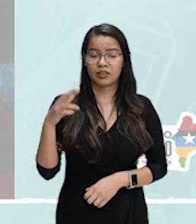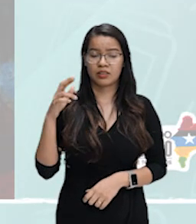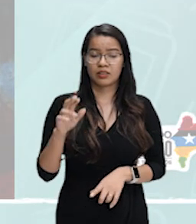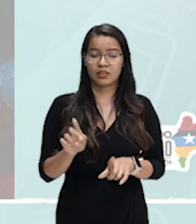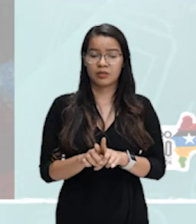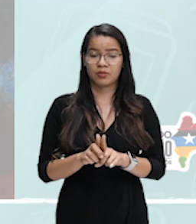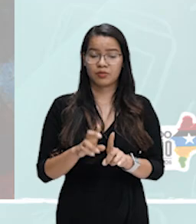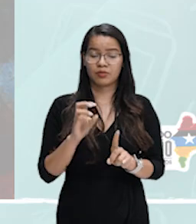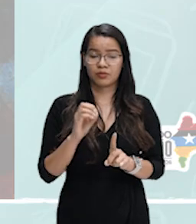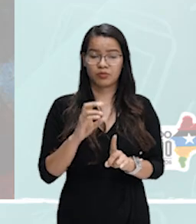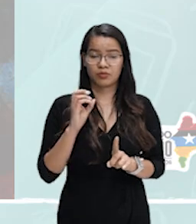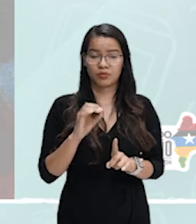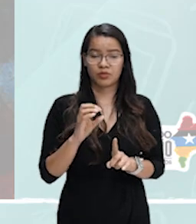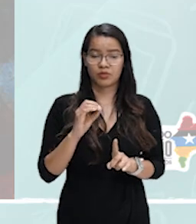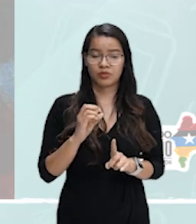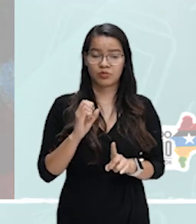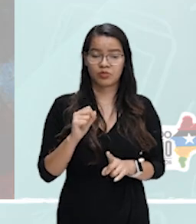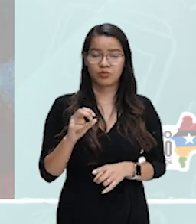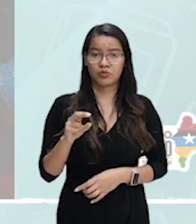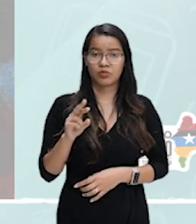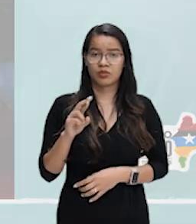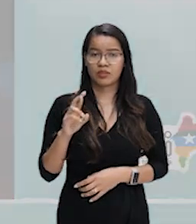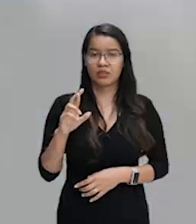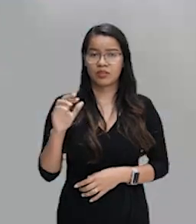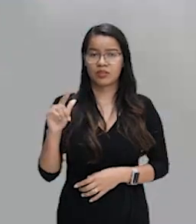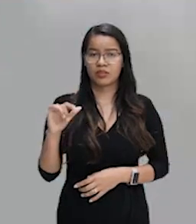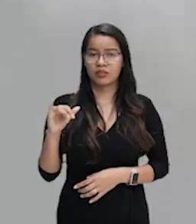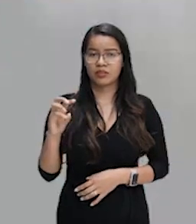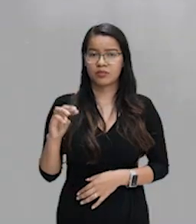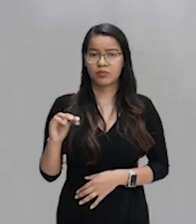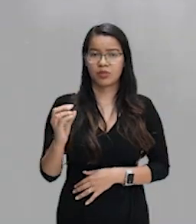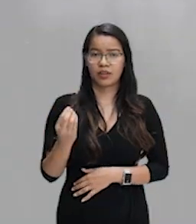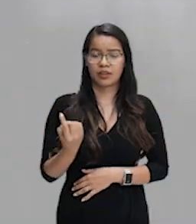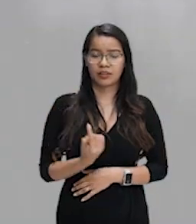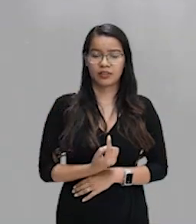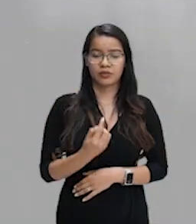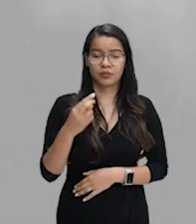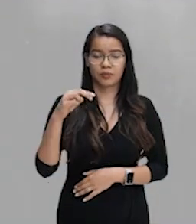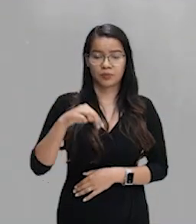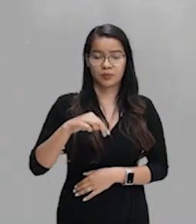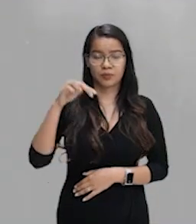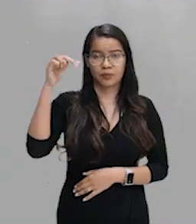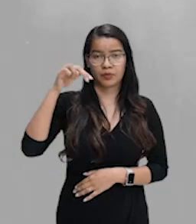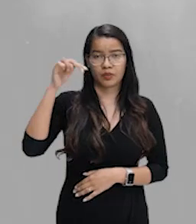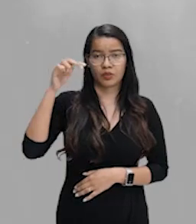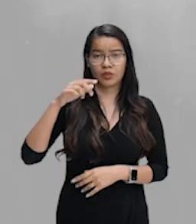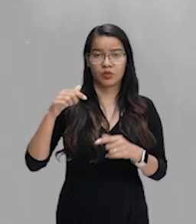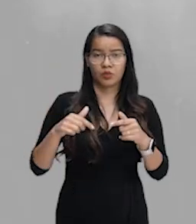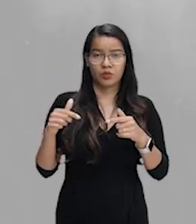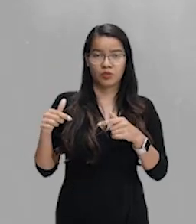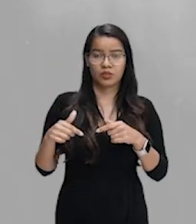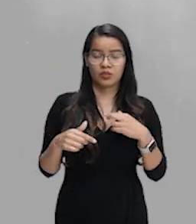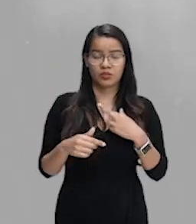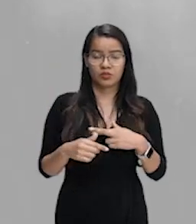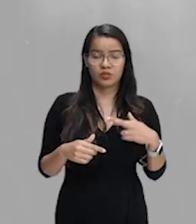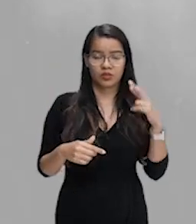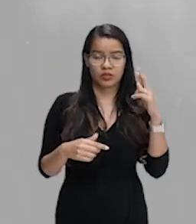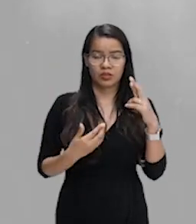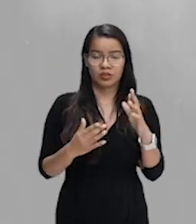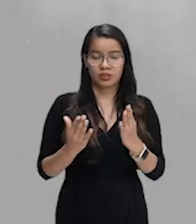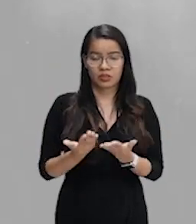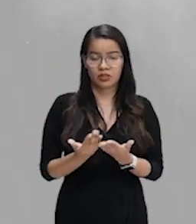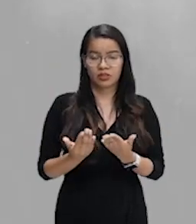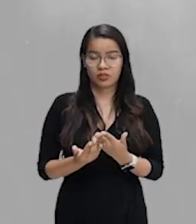muito, olha que interessante, o surrealismo no Nordeste, onde a religiosidade cristã nordestina é muito forte. Onde você